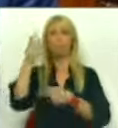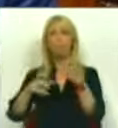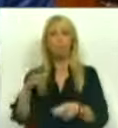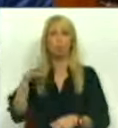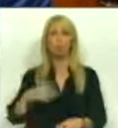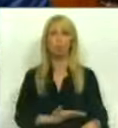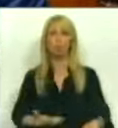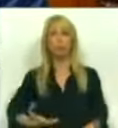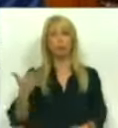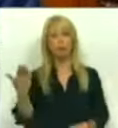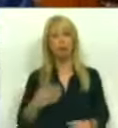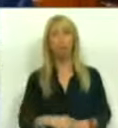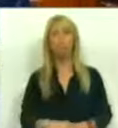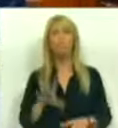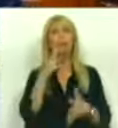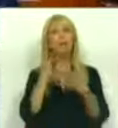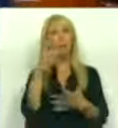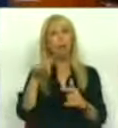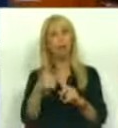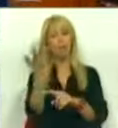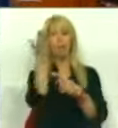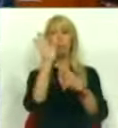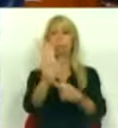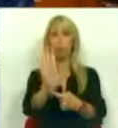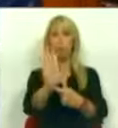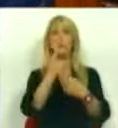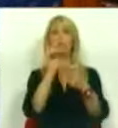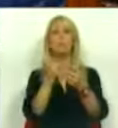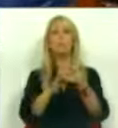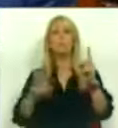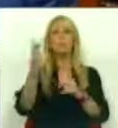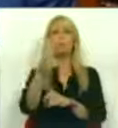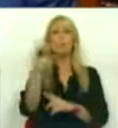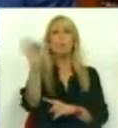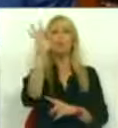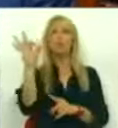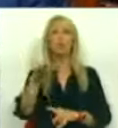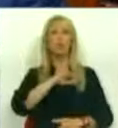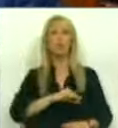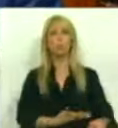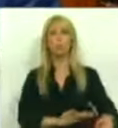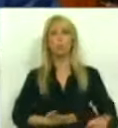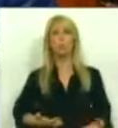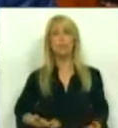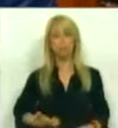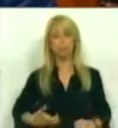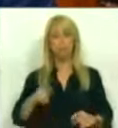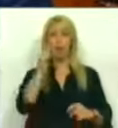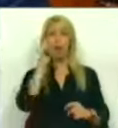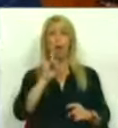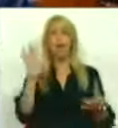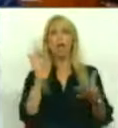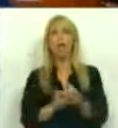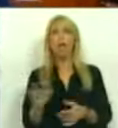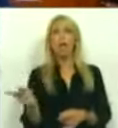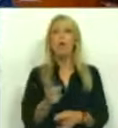situação de desemprego. Realço aqui, por exemplo, a majoração de 10% do subsídio de desemprego para casais em